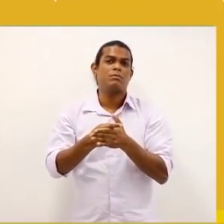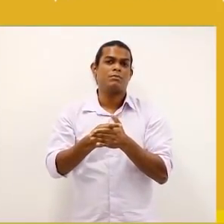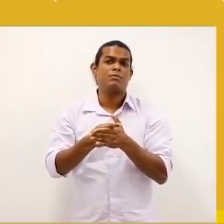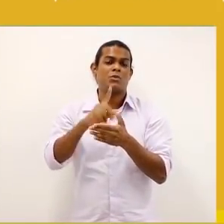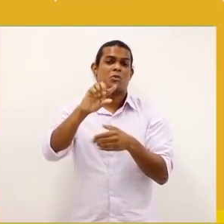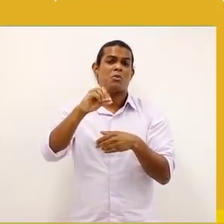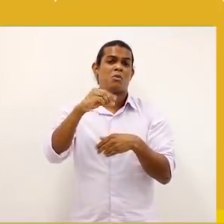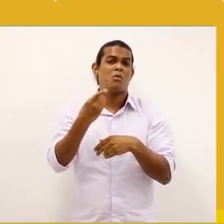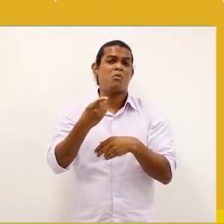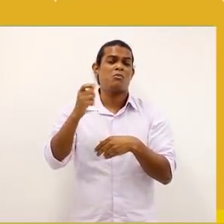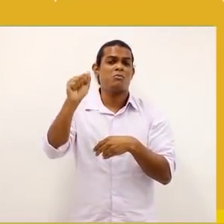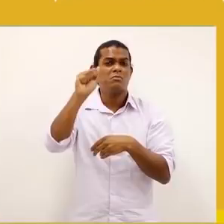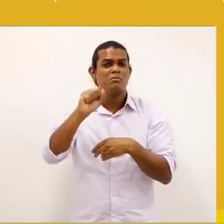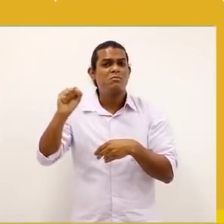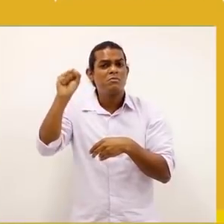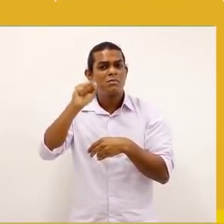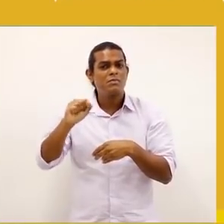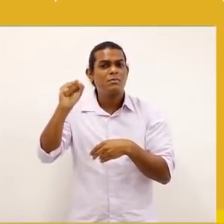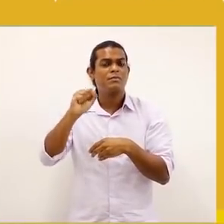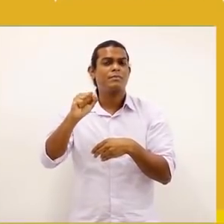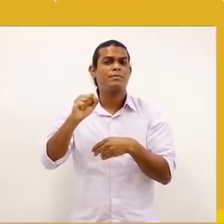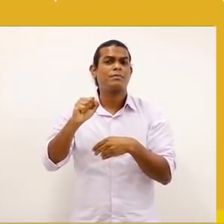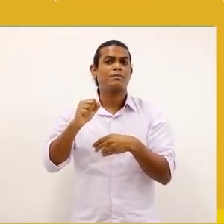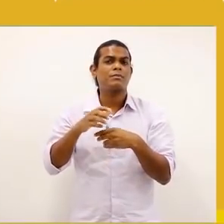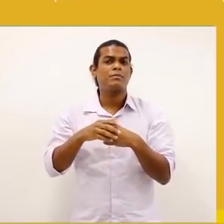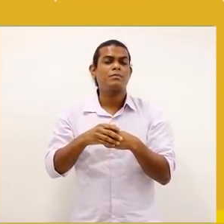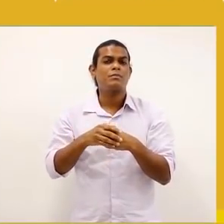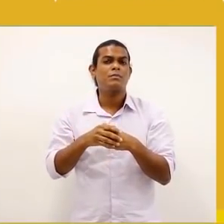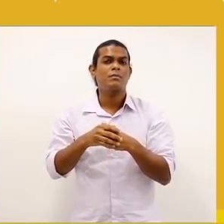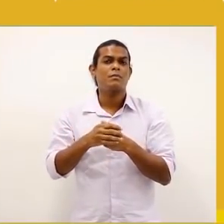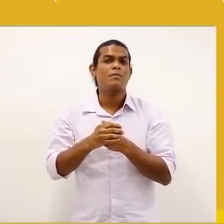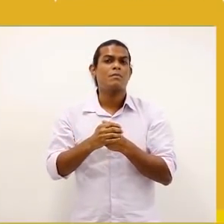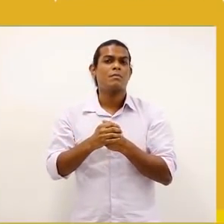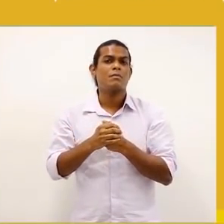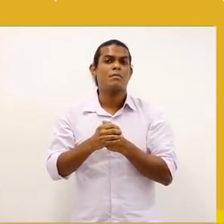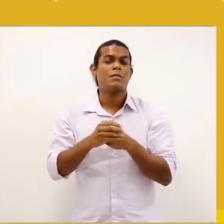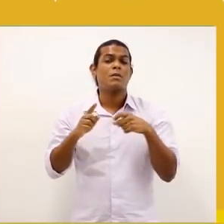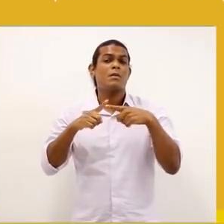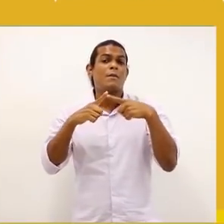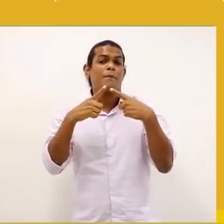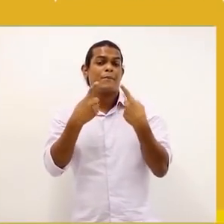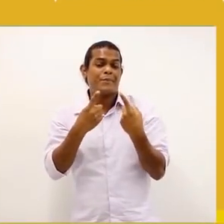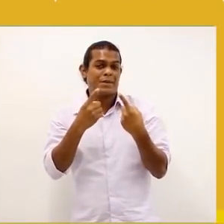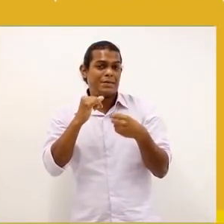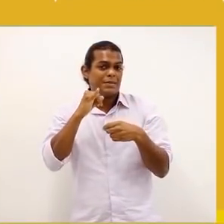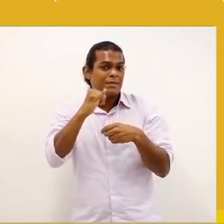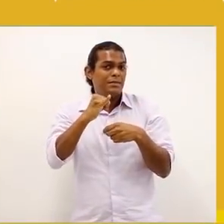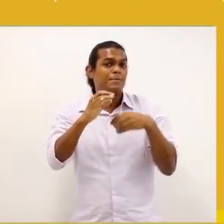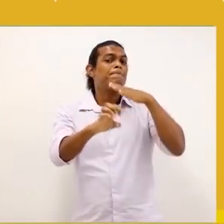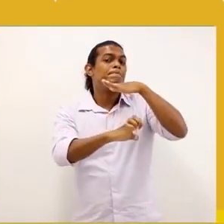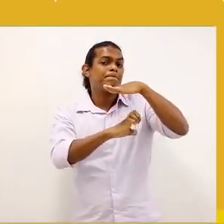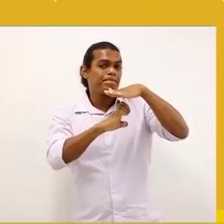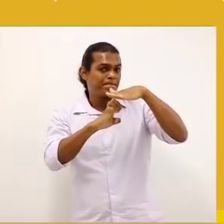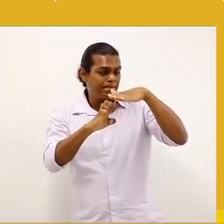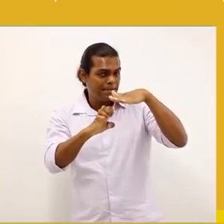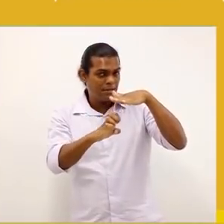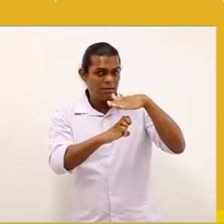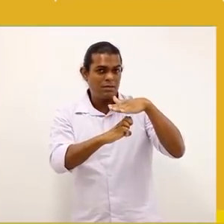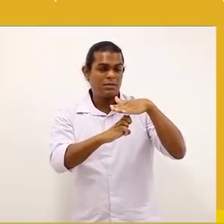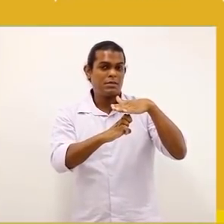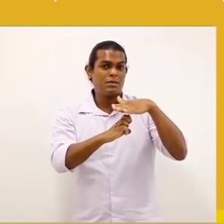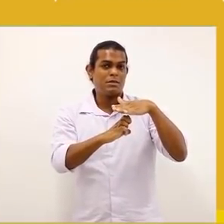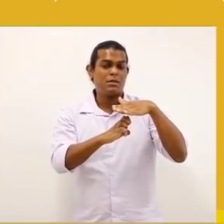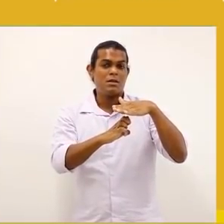pode também fazer a formalização desse acidente. Isso não obsta que a empresa, pela sua inércia, pela sua desídia, não